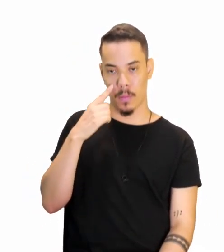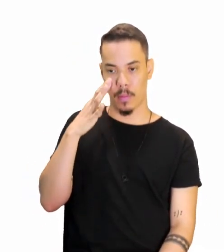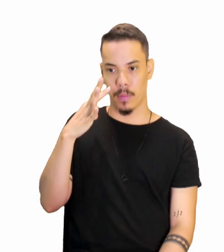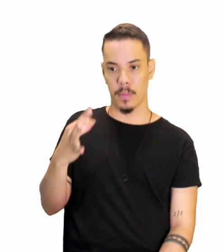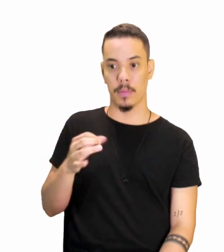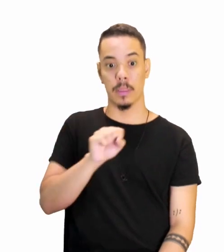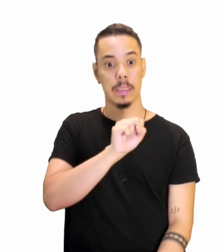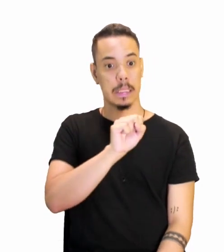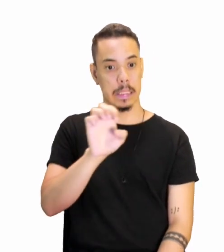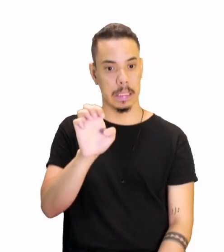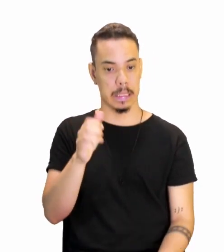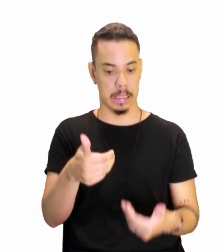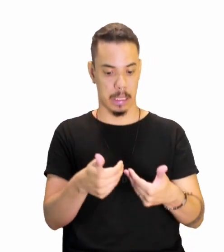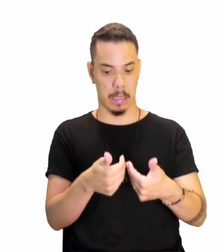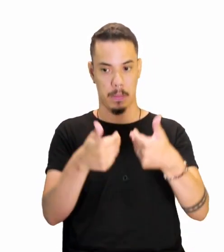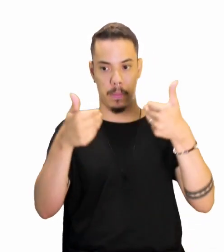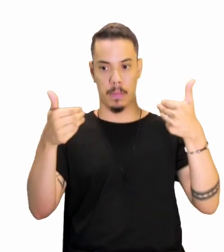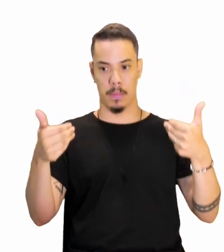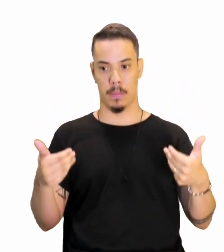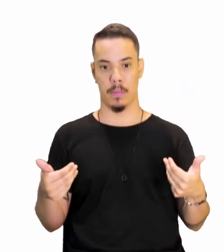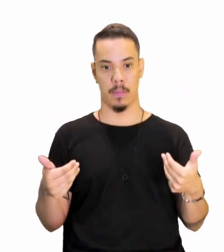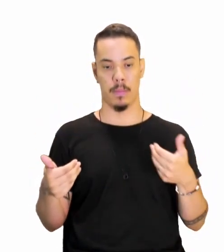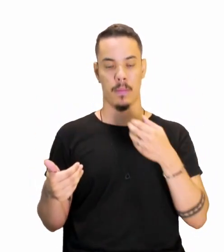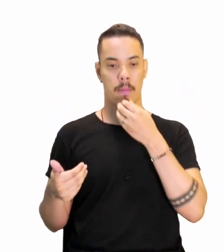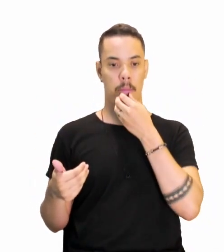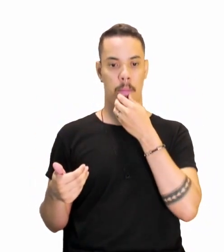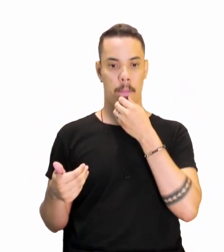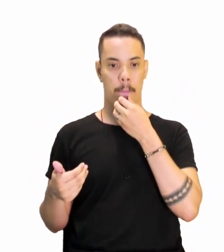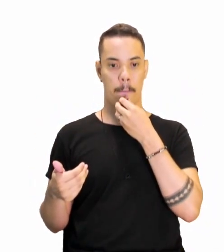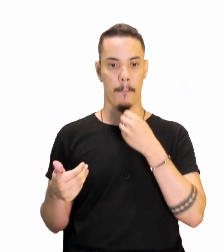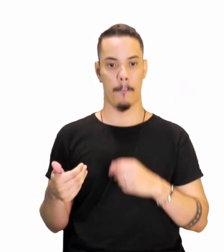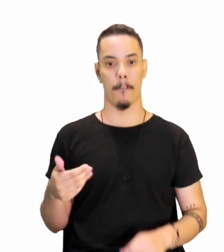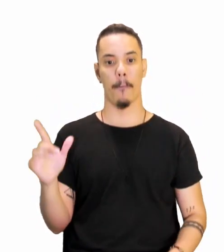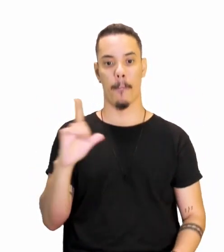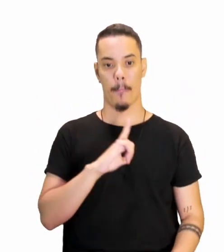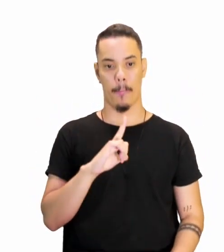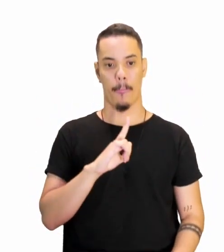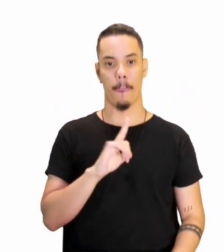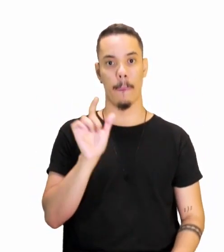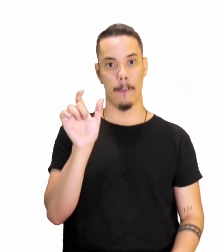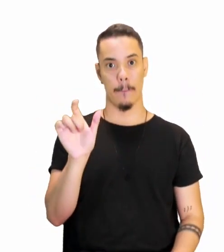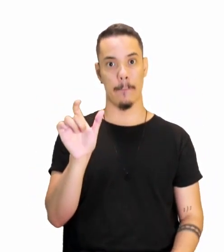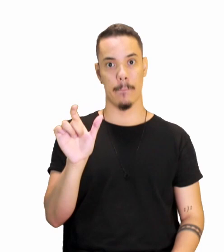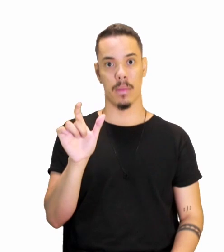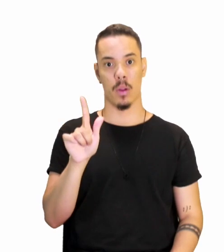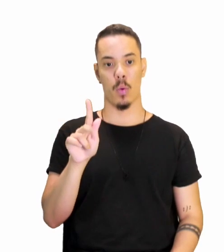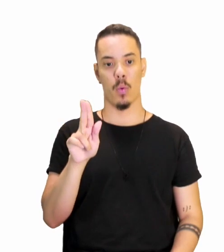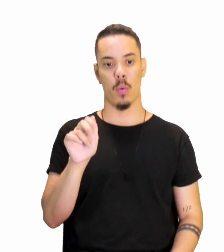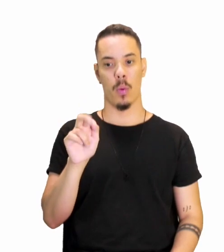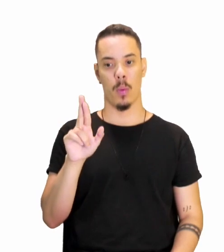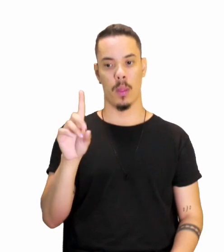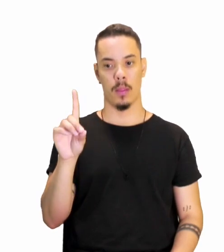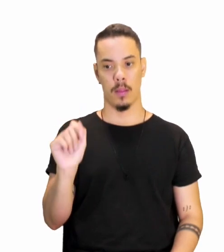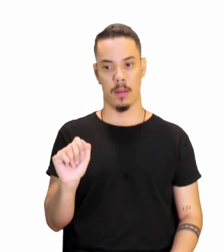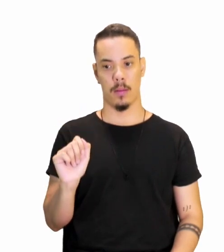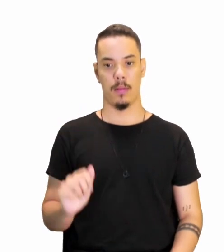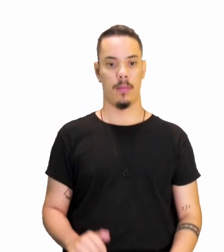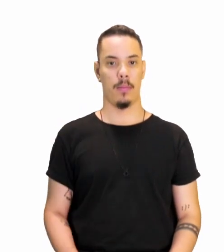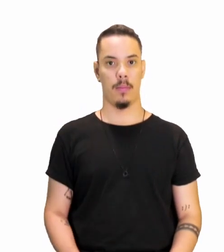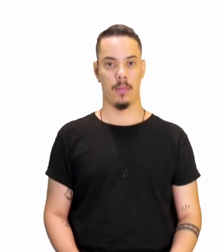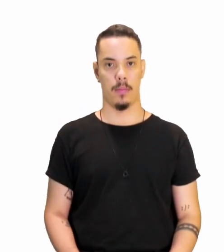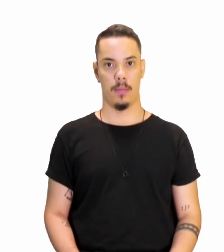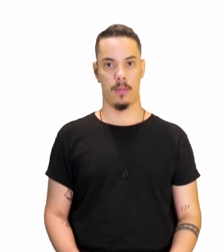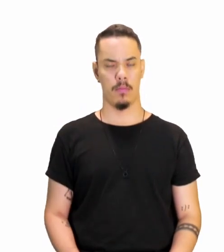Se separar, se eu colocar esse aqui separado com esse, eu tenho a palavra guarda. Como assim, guarda?